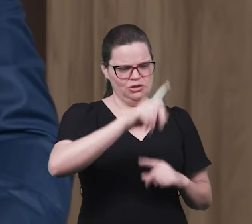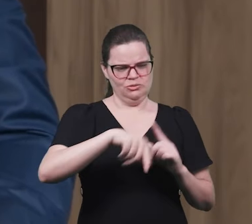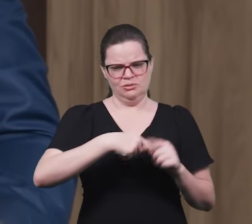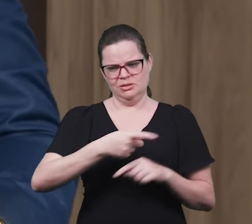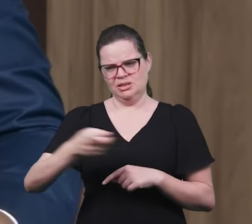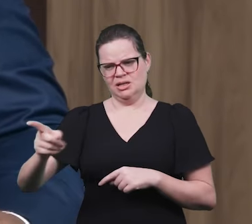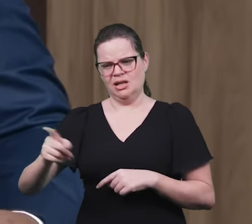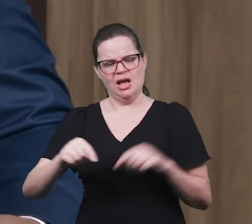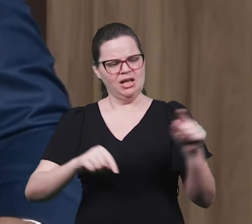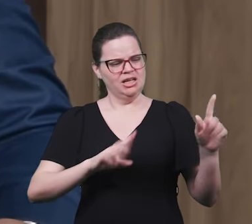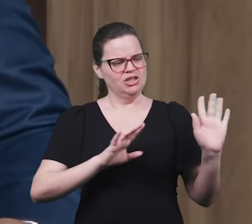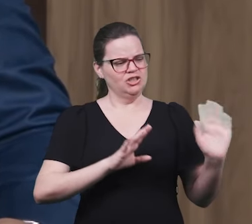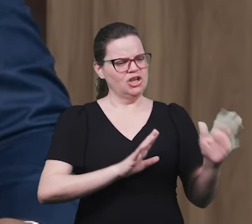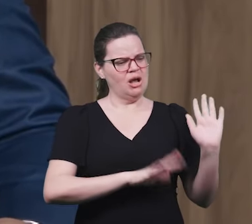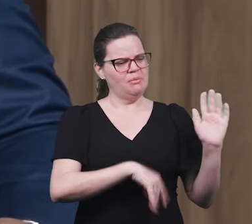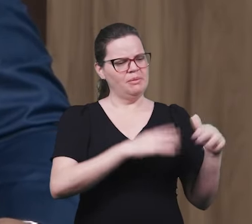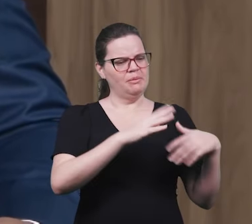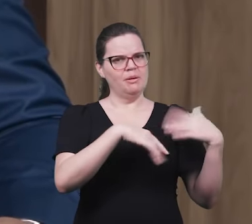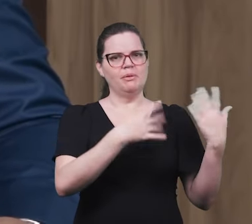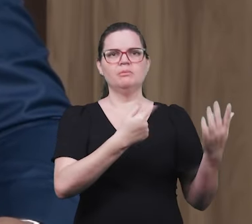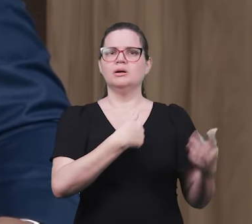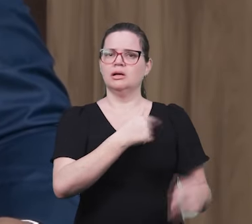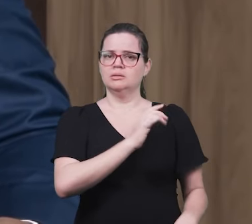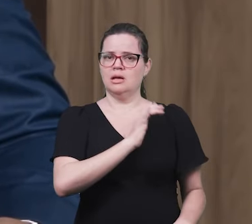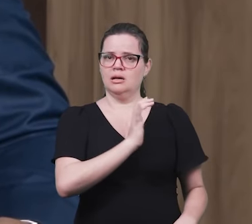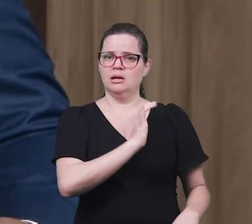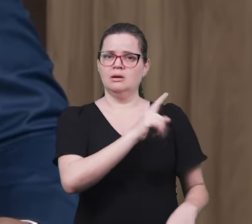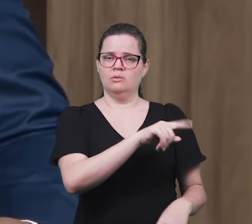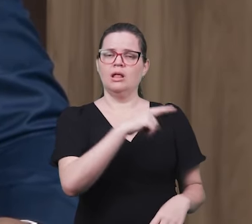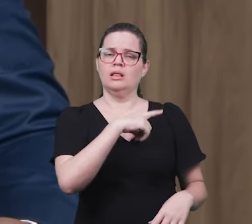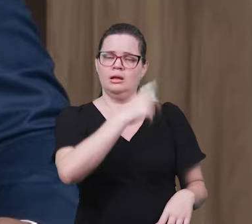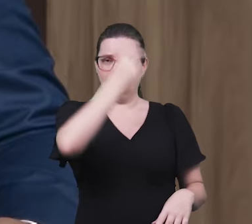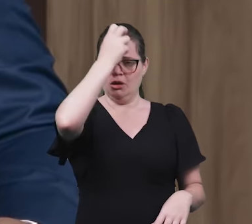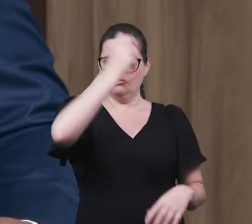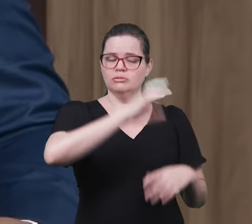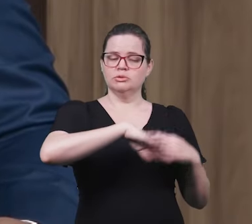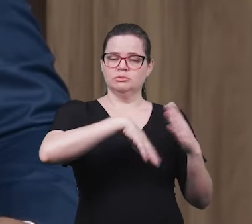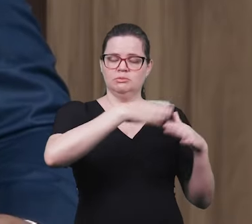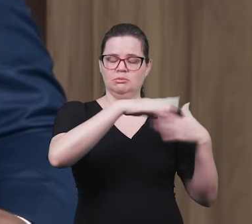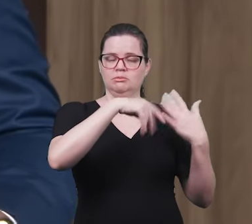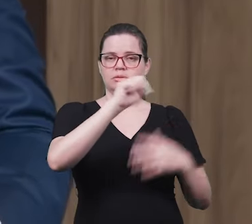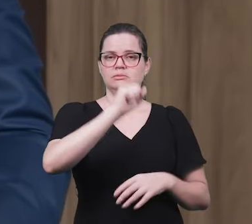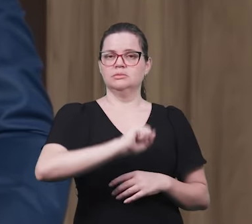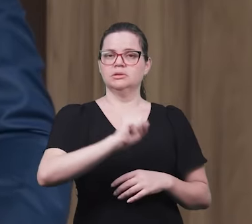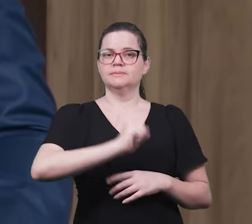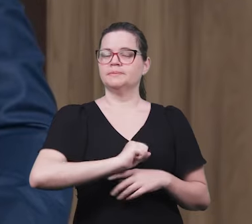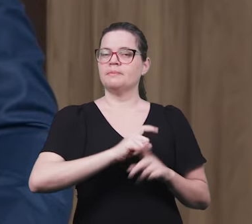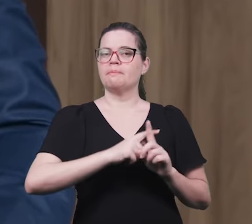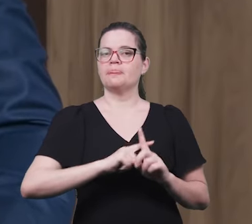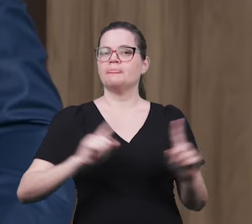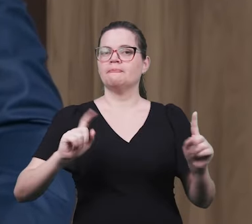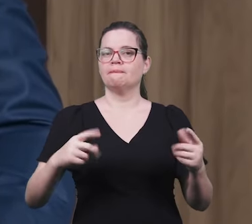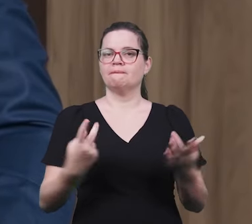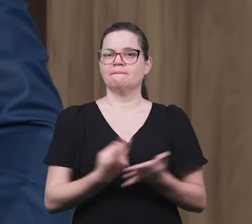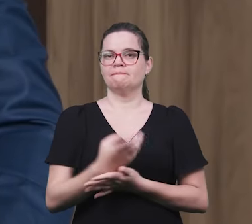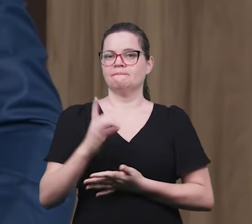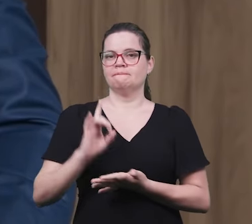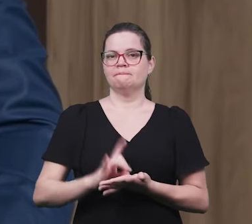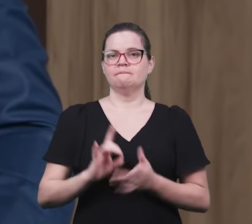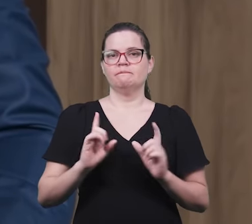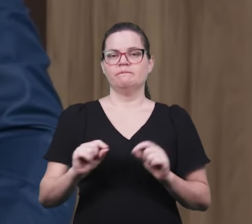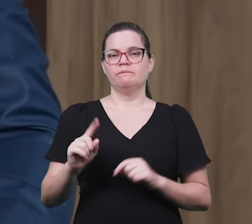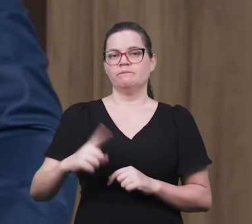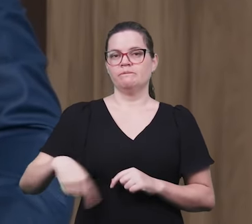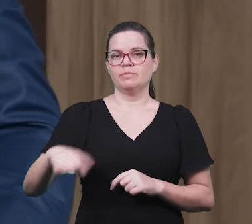de prosperar tanto que eles prosperaram e fizeram o Egito prosperar. Mas a realidade, meus queridos, é quando nós vemos,